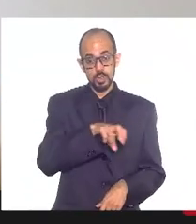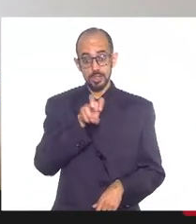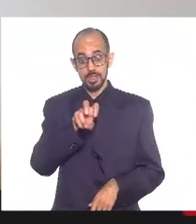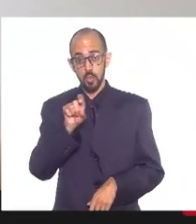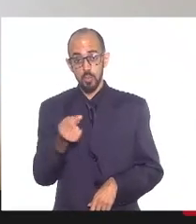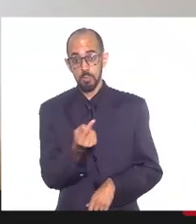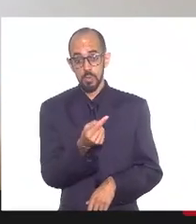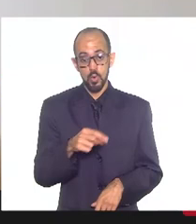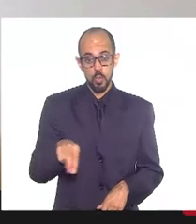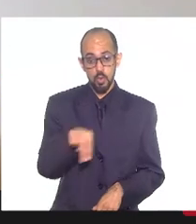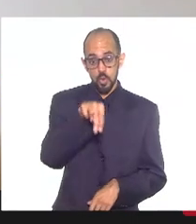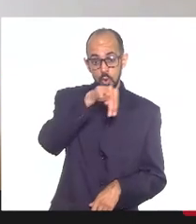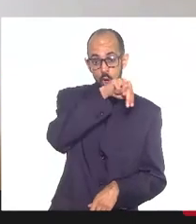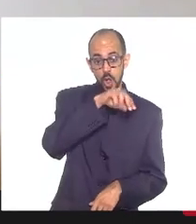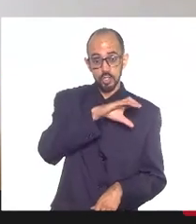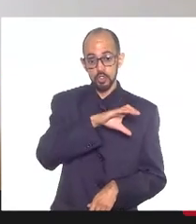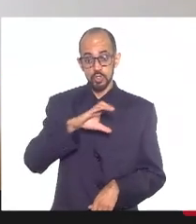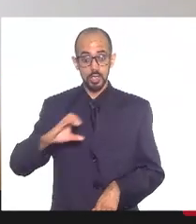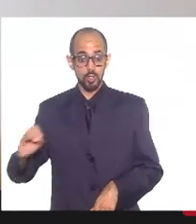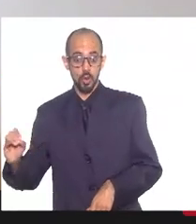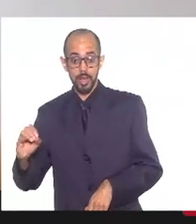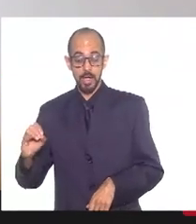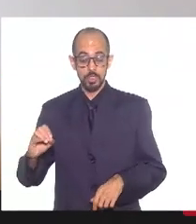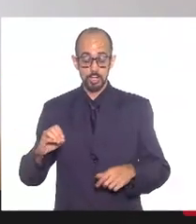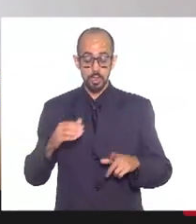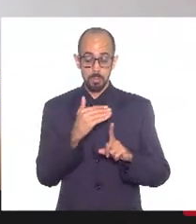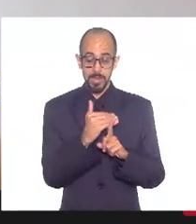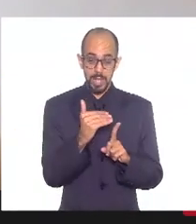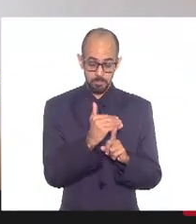no centro-oeste, metade, metade, e